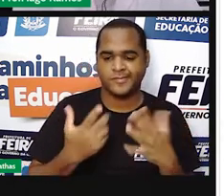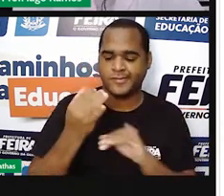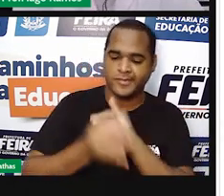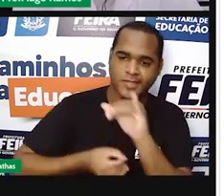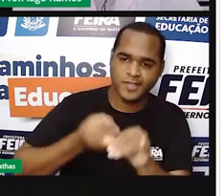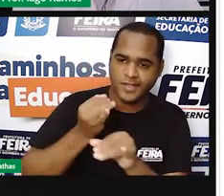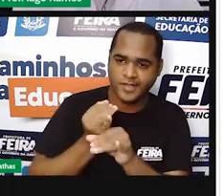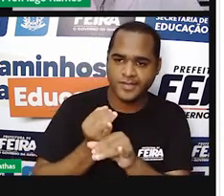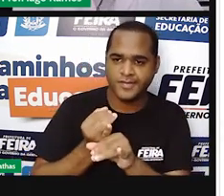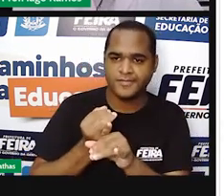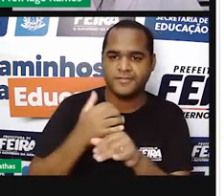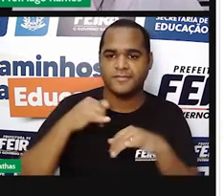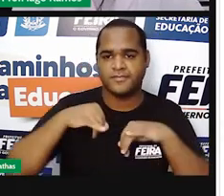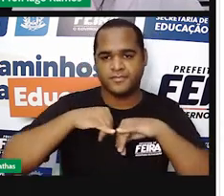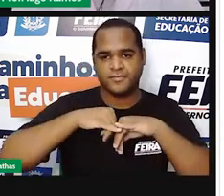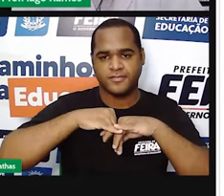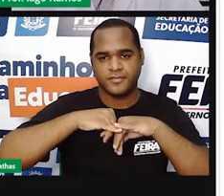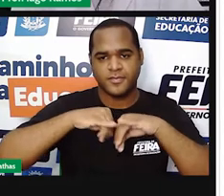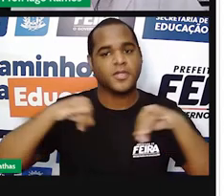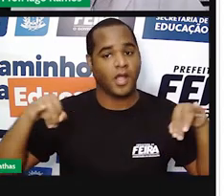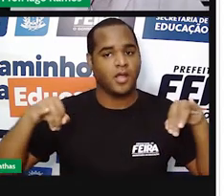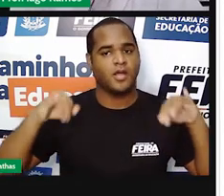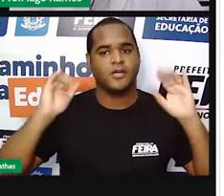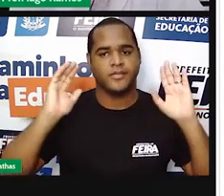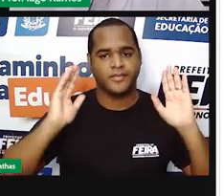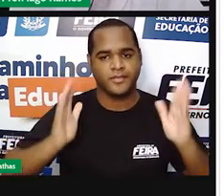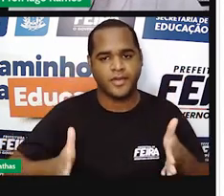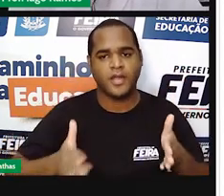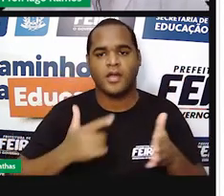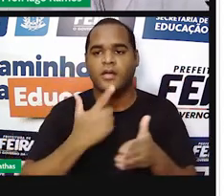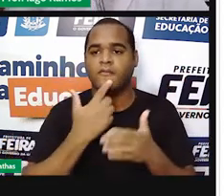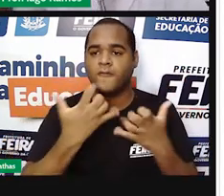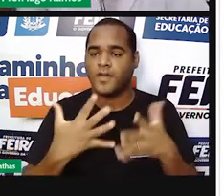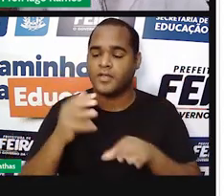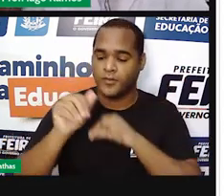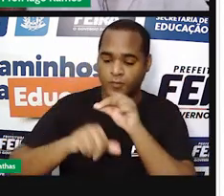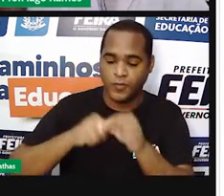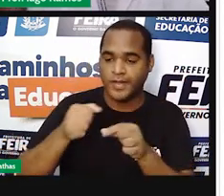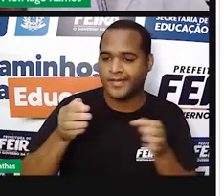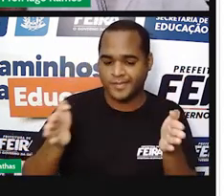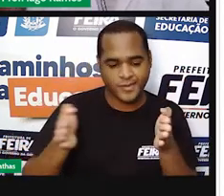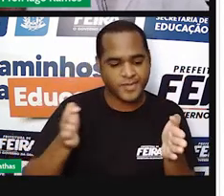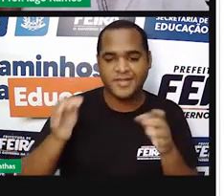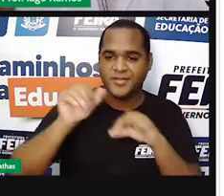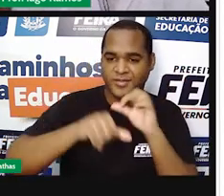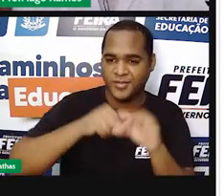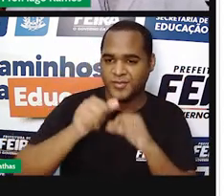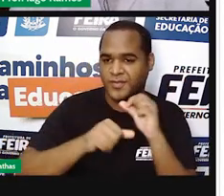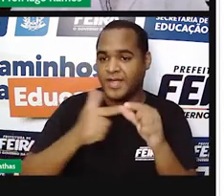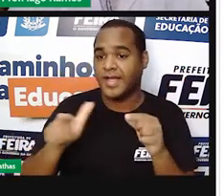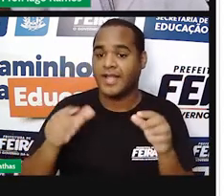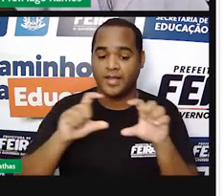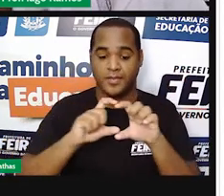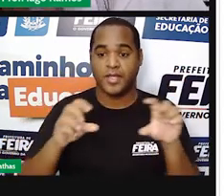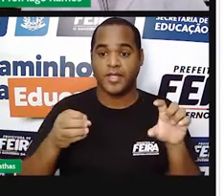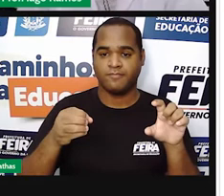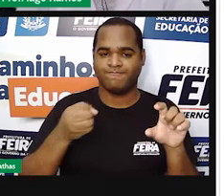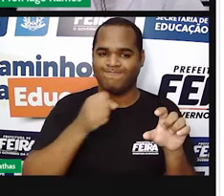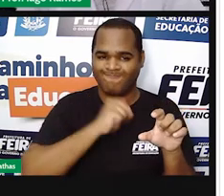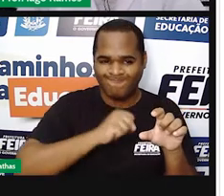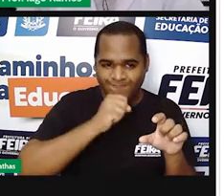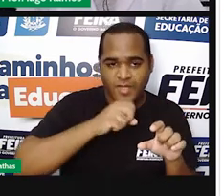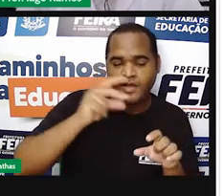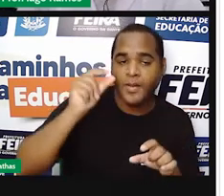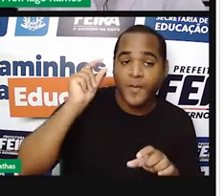divulgada nesse site aqui tá que trata dessa mudança do período que aconteceu essa mudança de uma placa mais